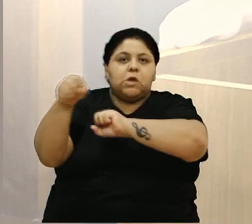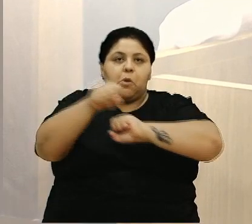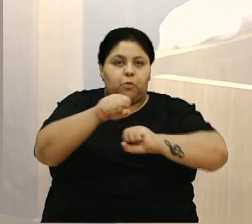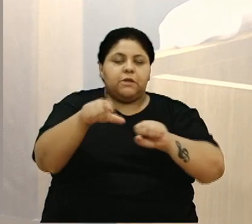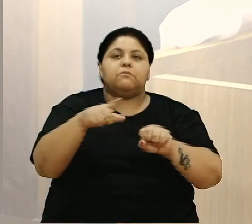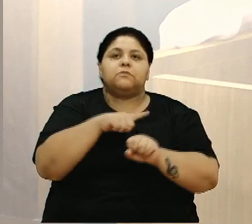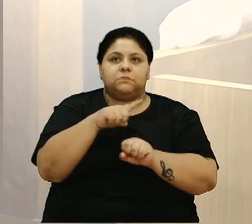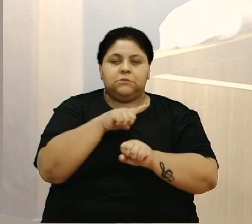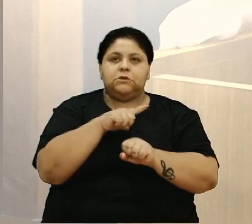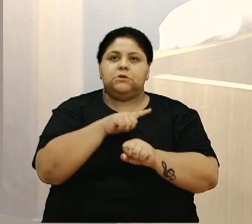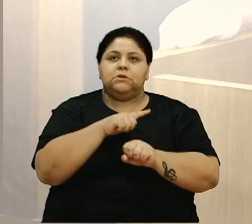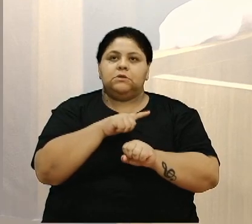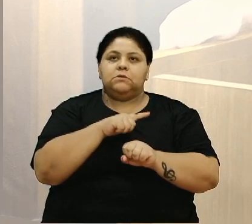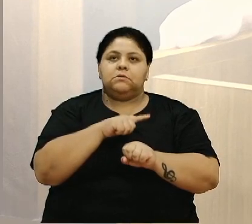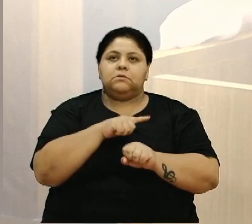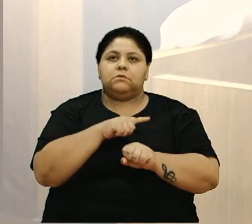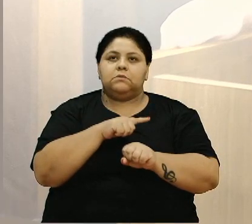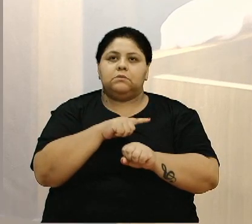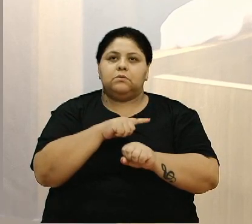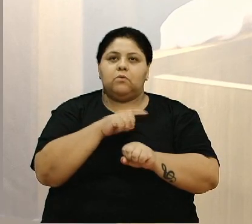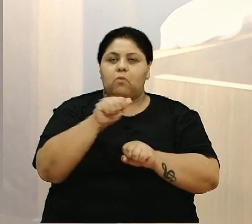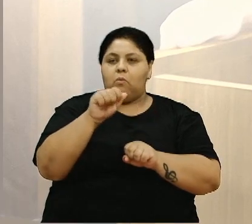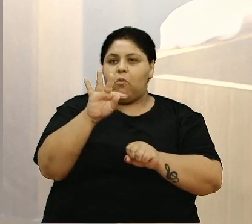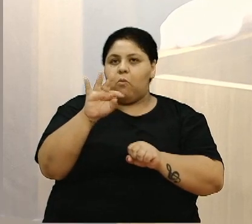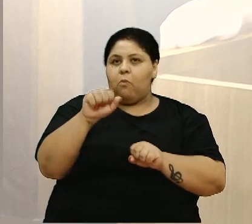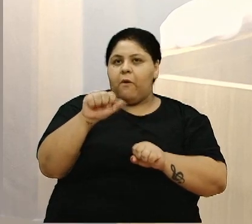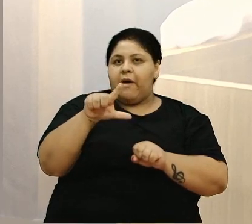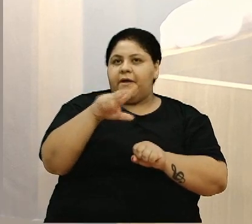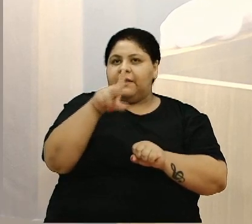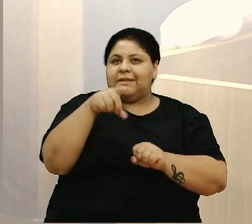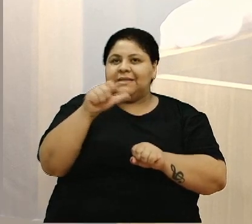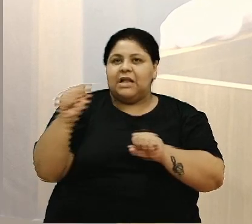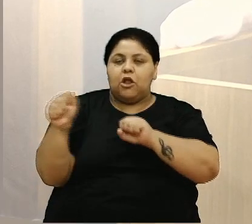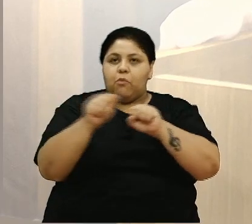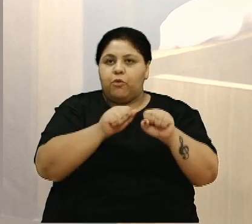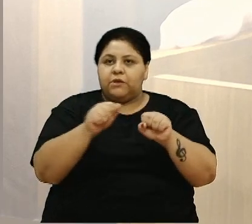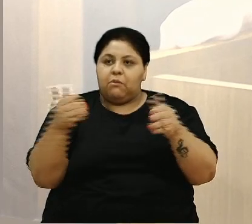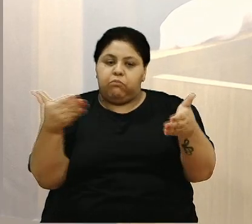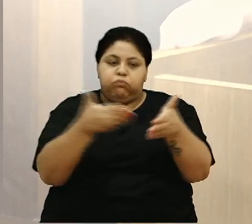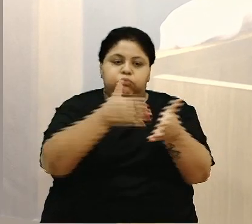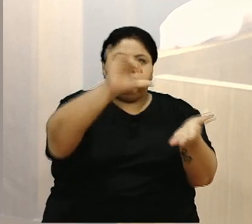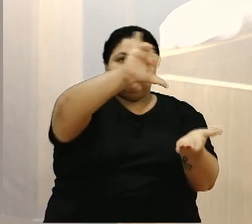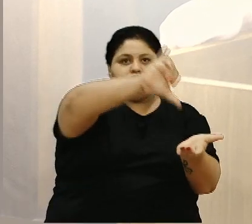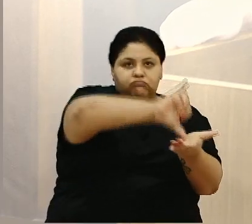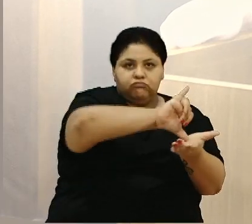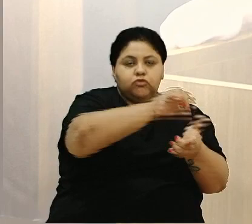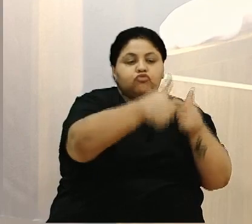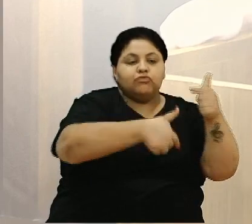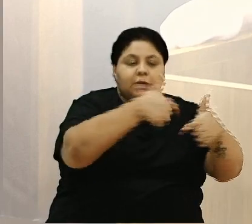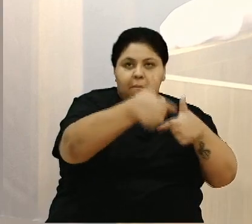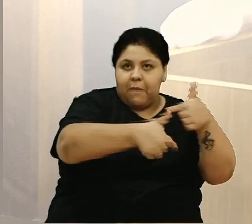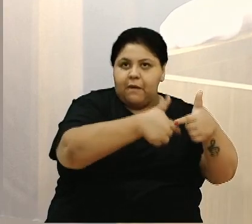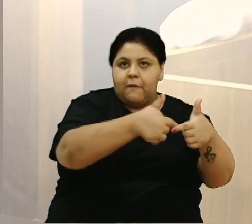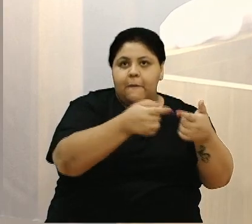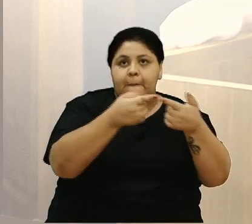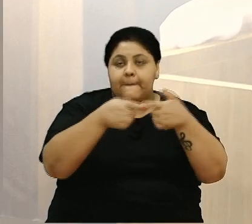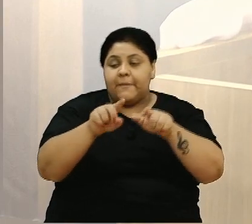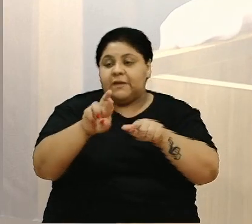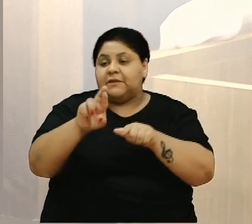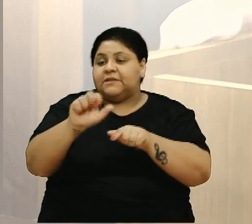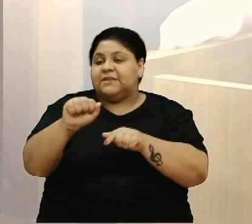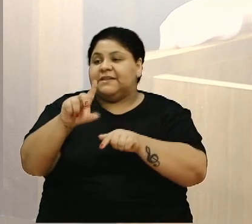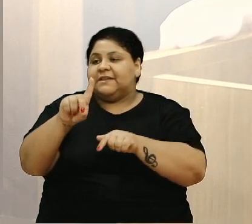aí, um atalho para que nós possamos chegar até o centro da cidade e os seus locais de trabalho, mas a Radial Sudoeste